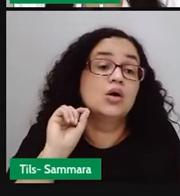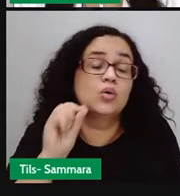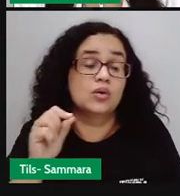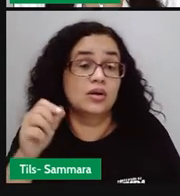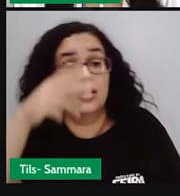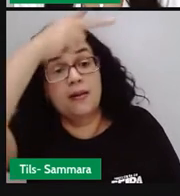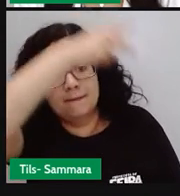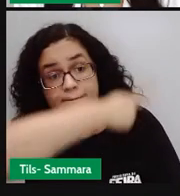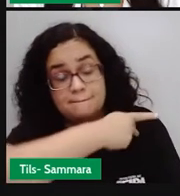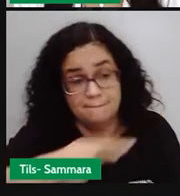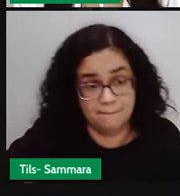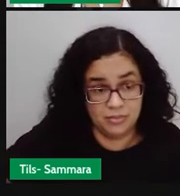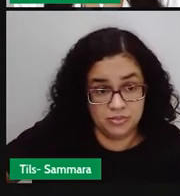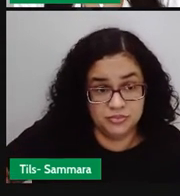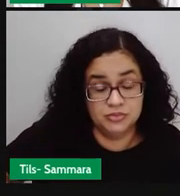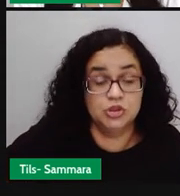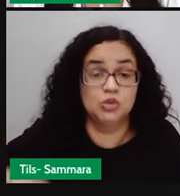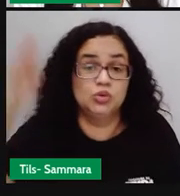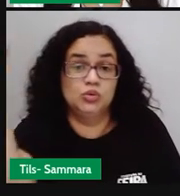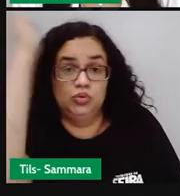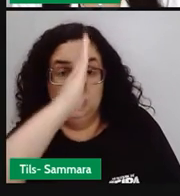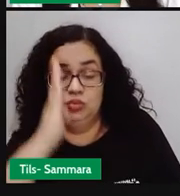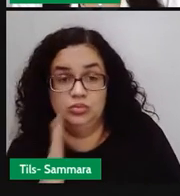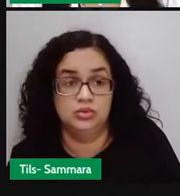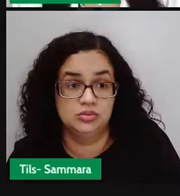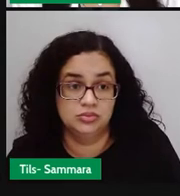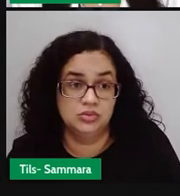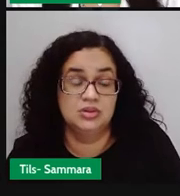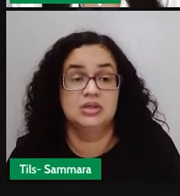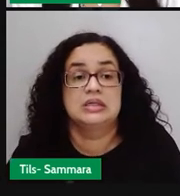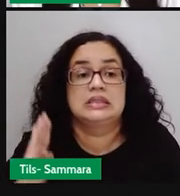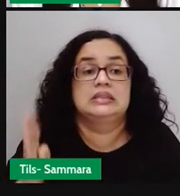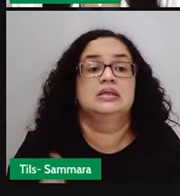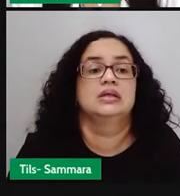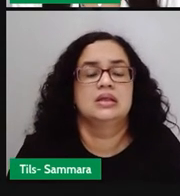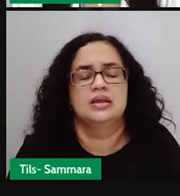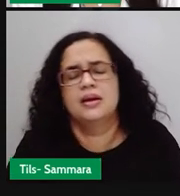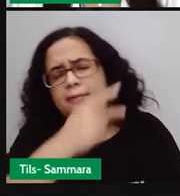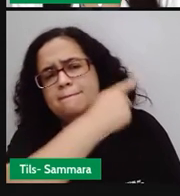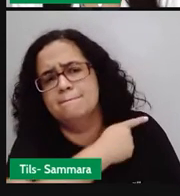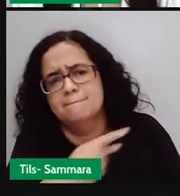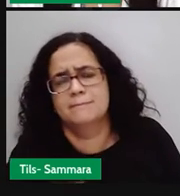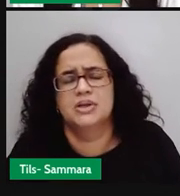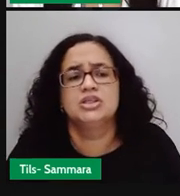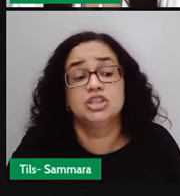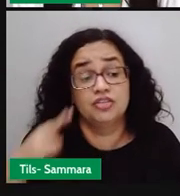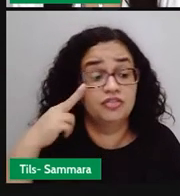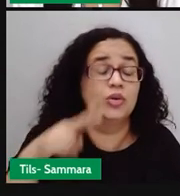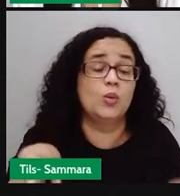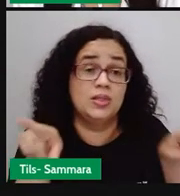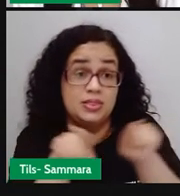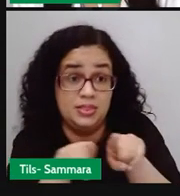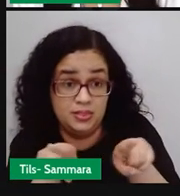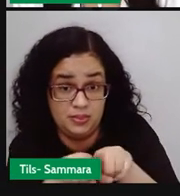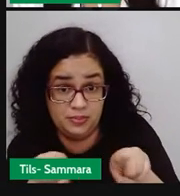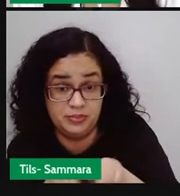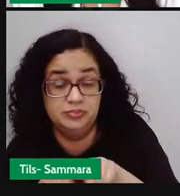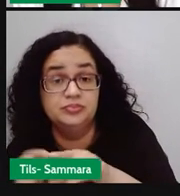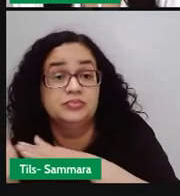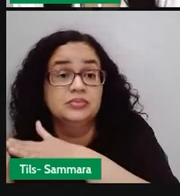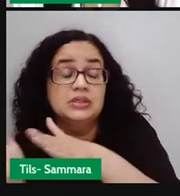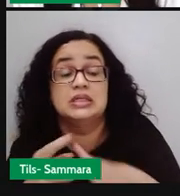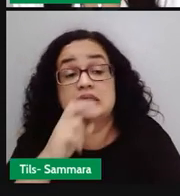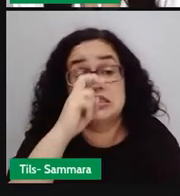o presidente do Brasil, já que passavam aí por presidente, a gente viu também, né? Passaram aí